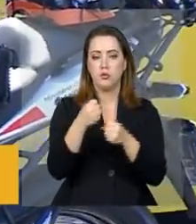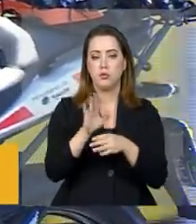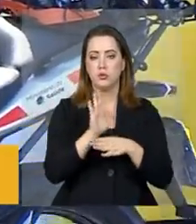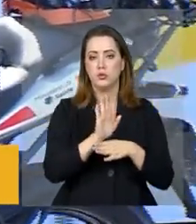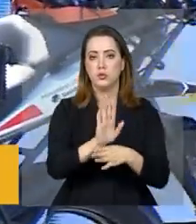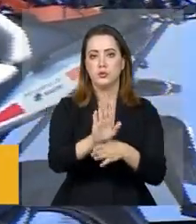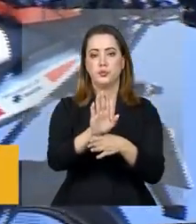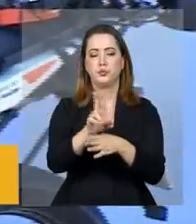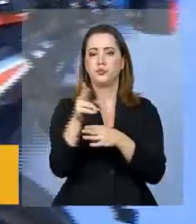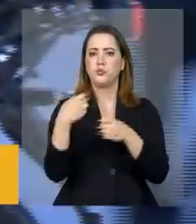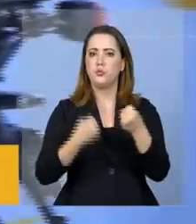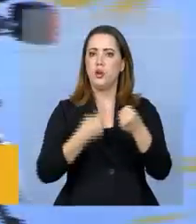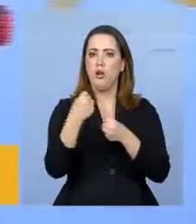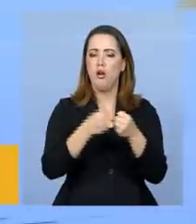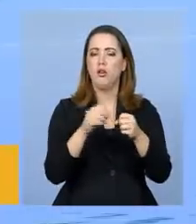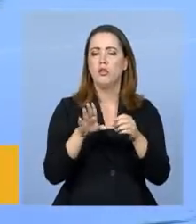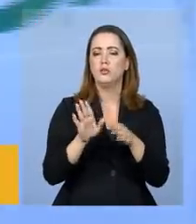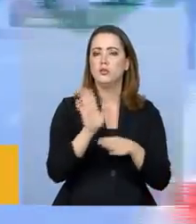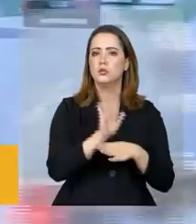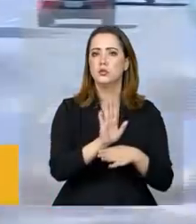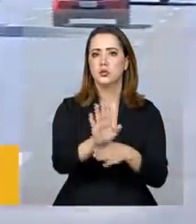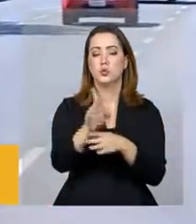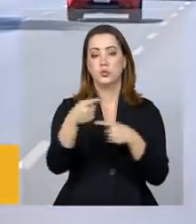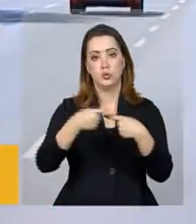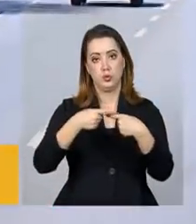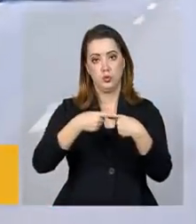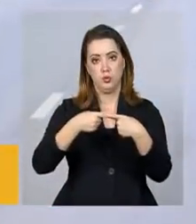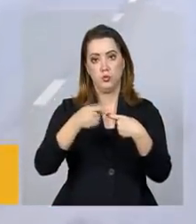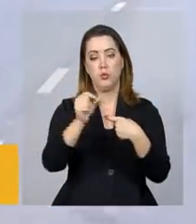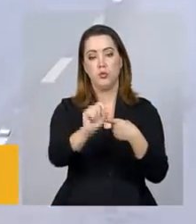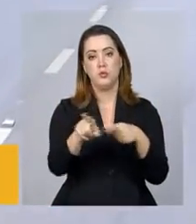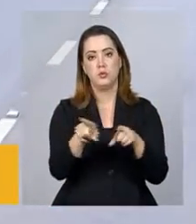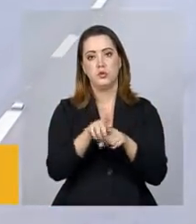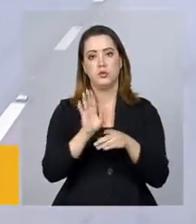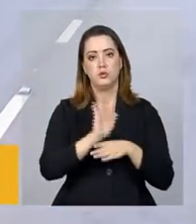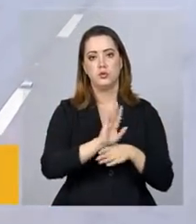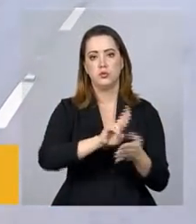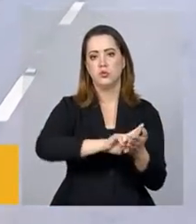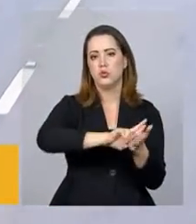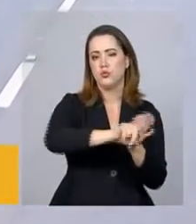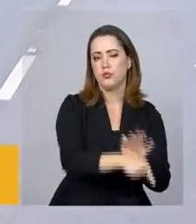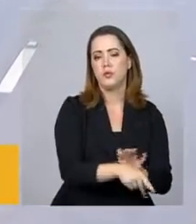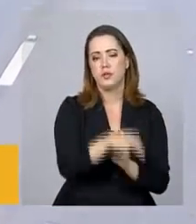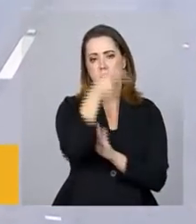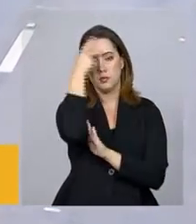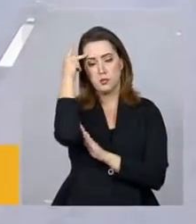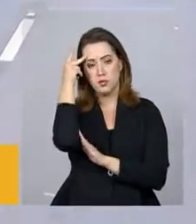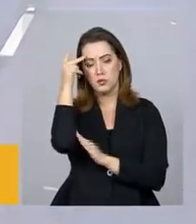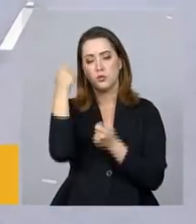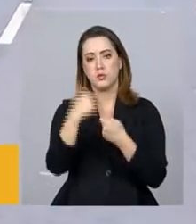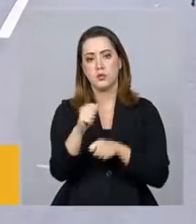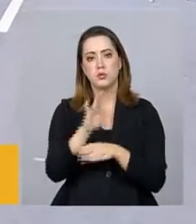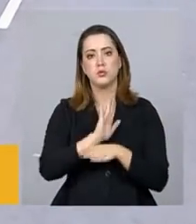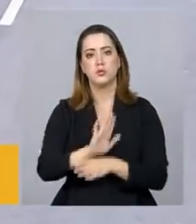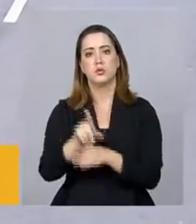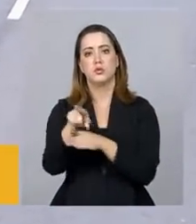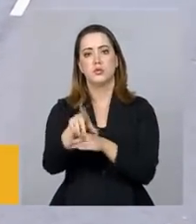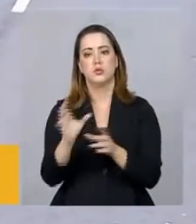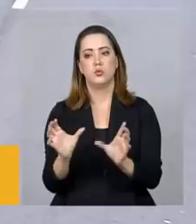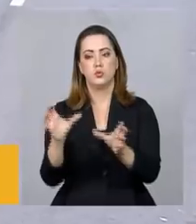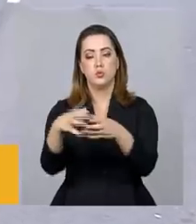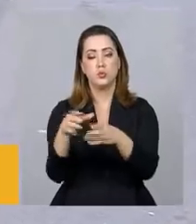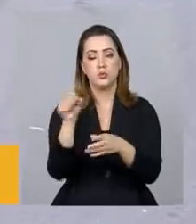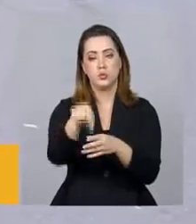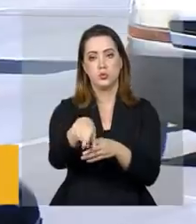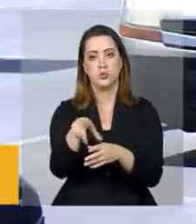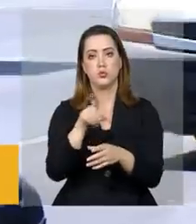avançado, veículos de intervenção médica, veículos de suporte a múltiplas vítimas, posto móvel de regulação e veículos